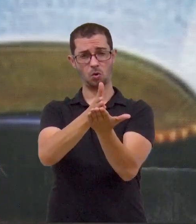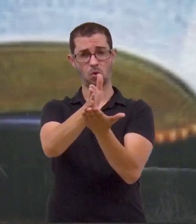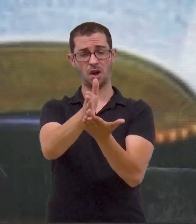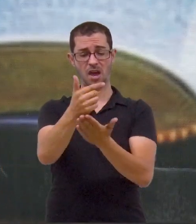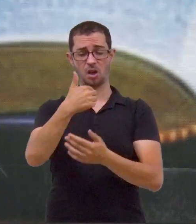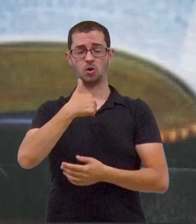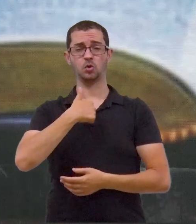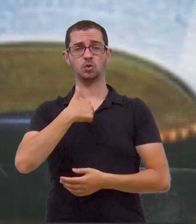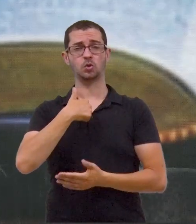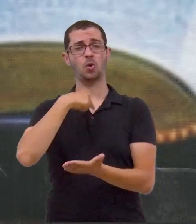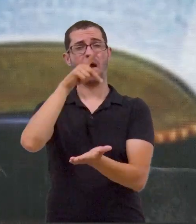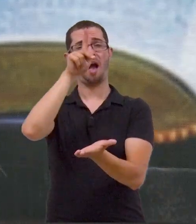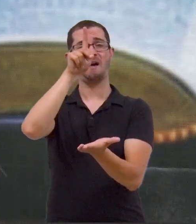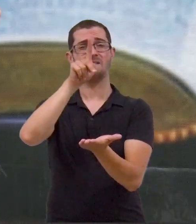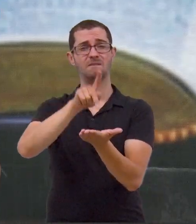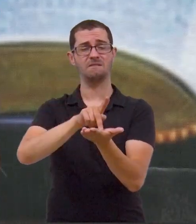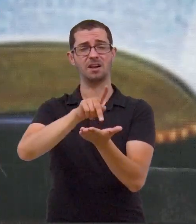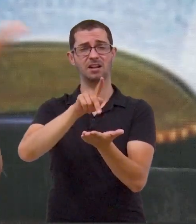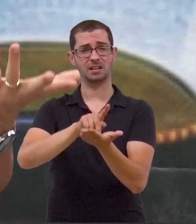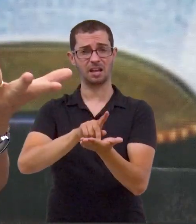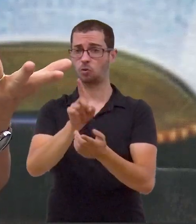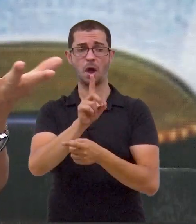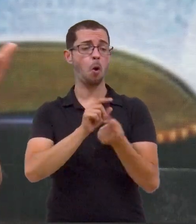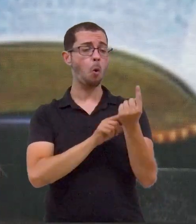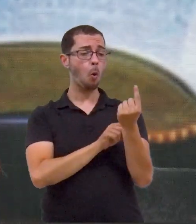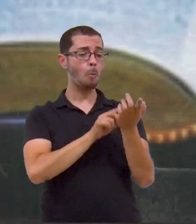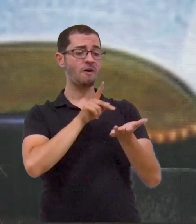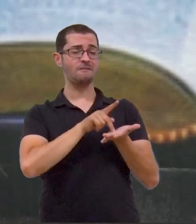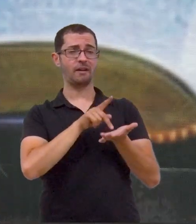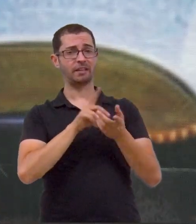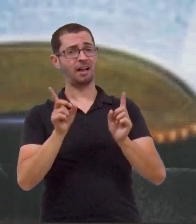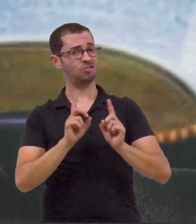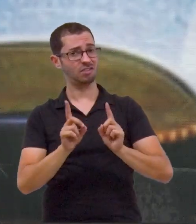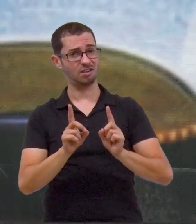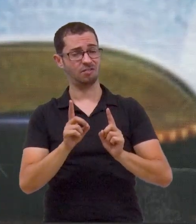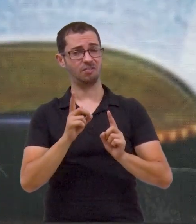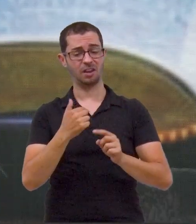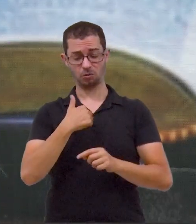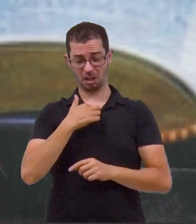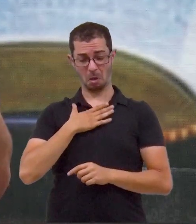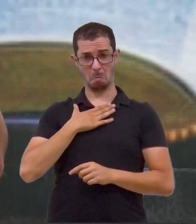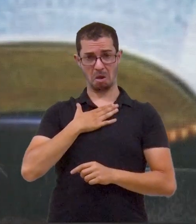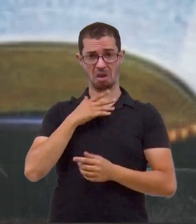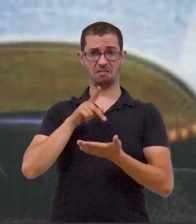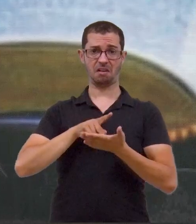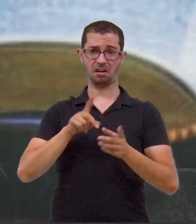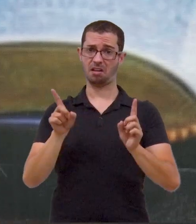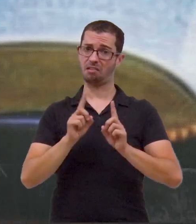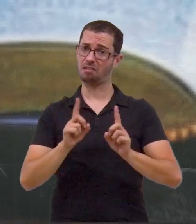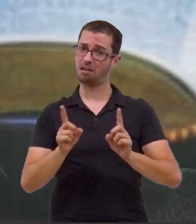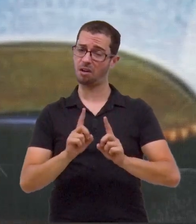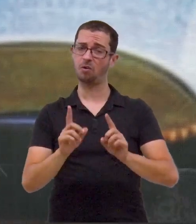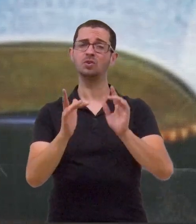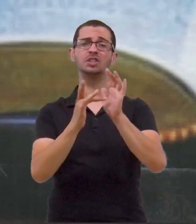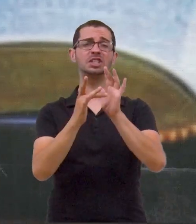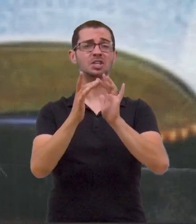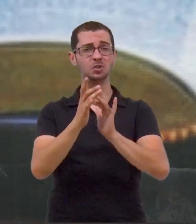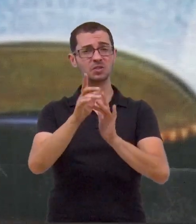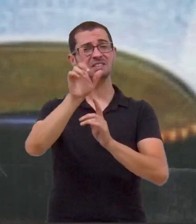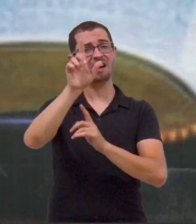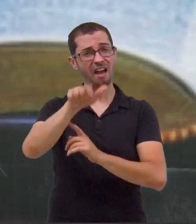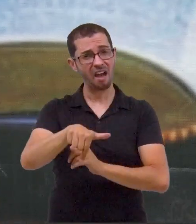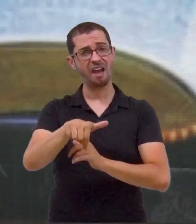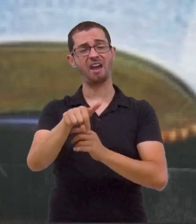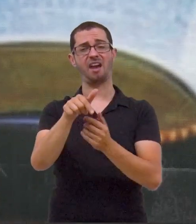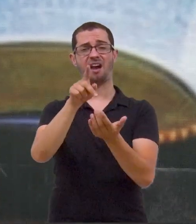Não é uma verdade. Eu tenho a minha verdade, eu não tenho a minha verdade. Jesus é a verdade, Ele é